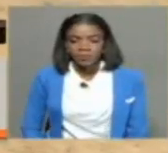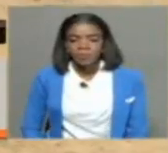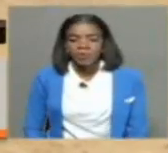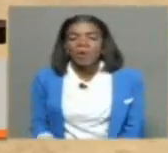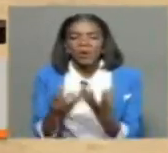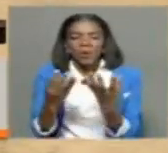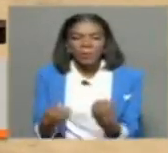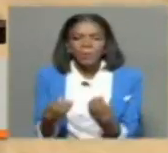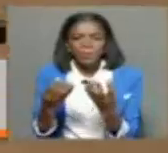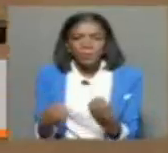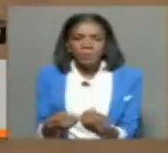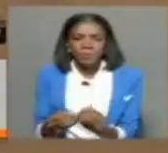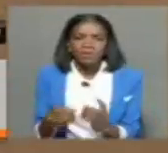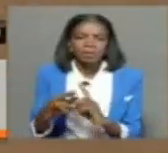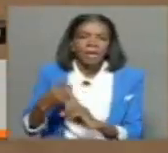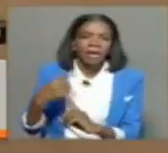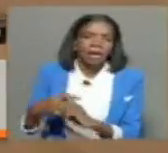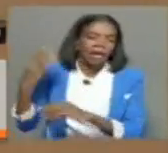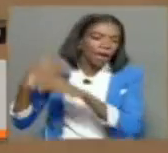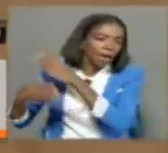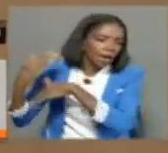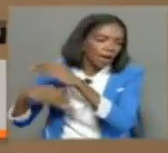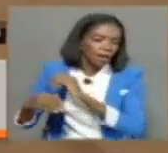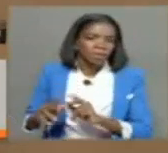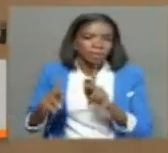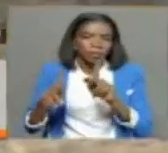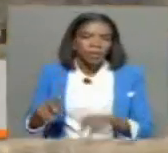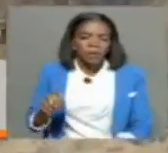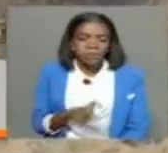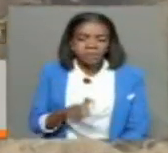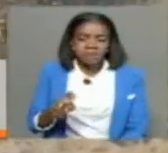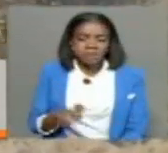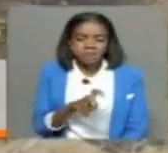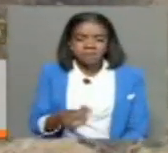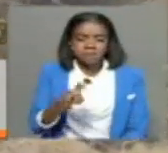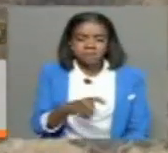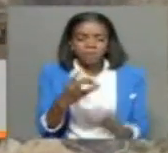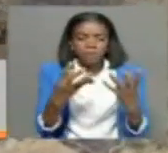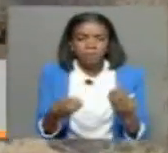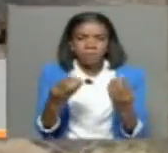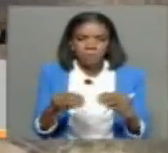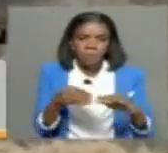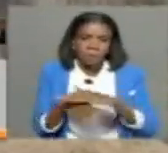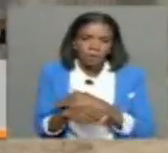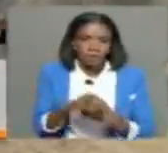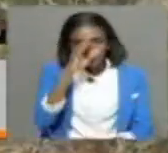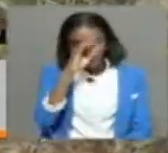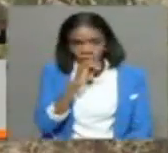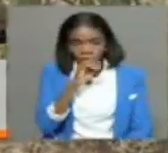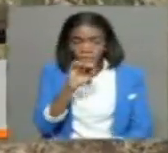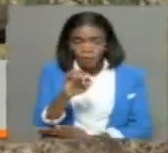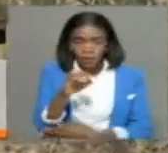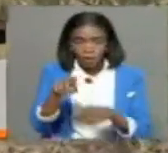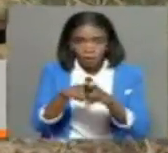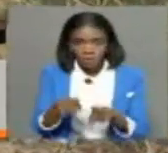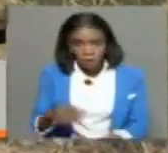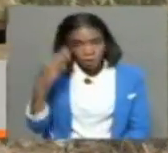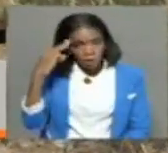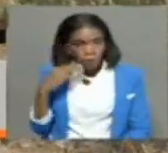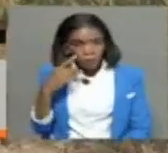Durante muitos anos, os municípios tinham de recorrer aos governos provinciais ou mesmo aos departamentos ministeriais para fazerem trabalhos